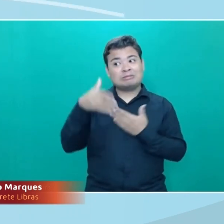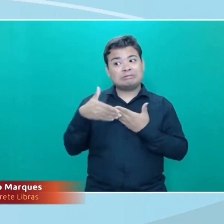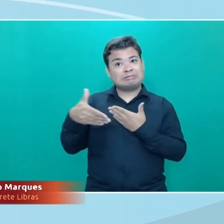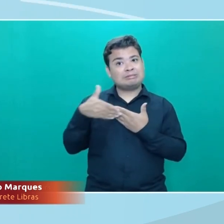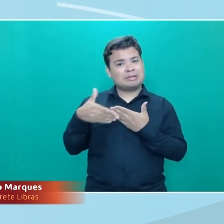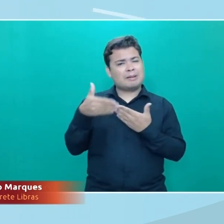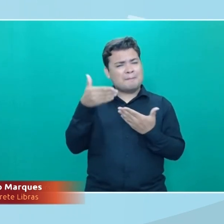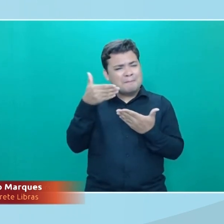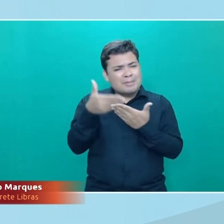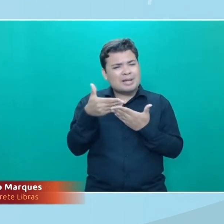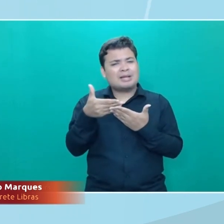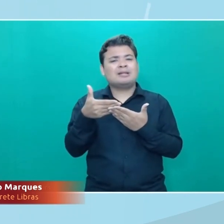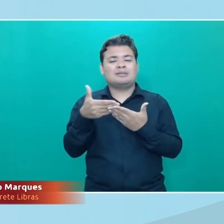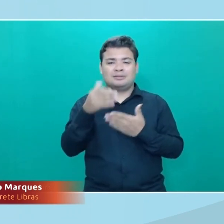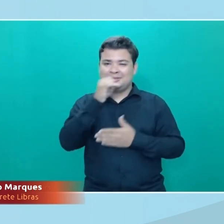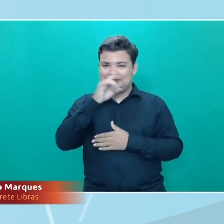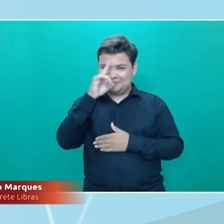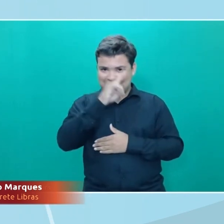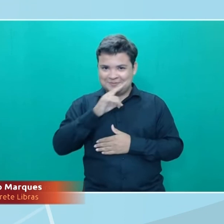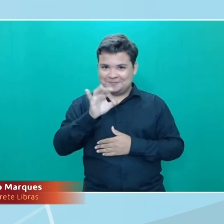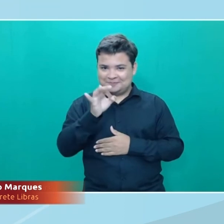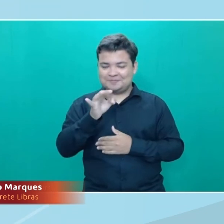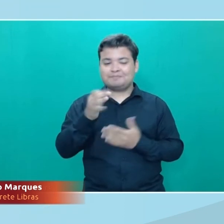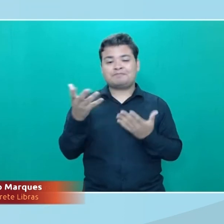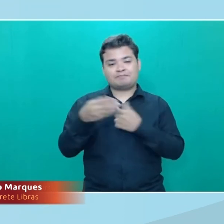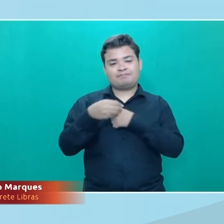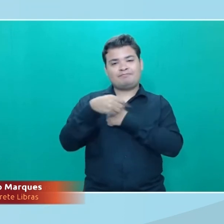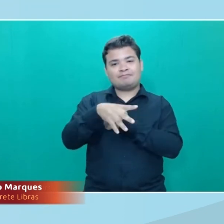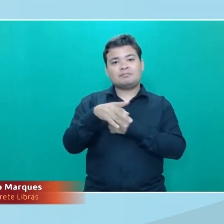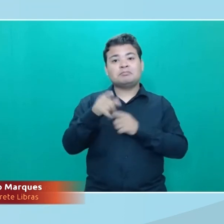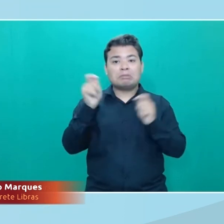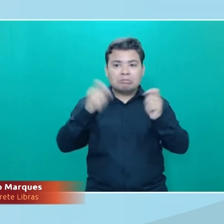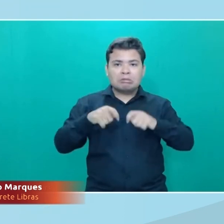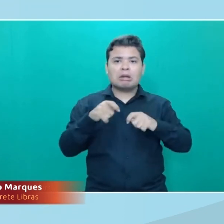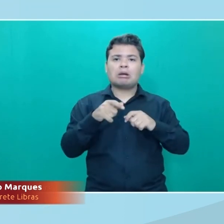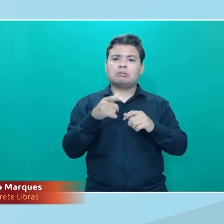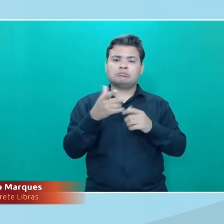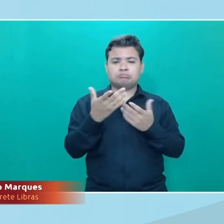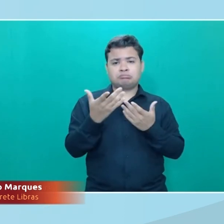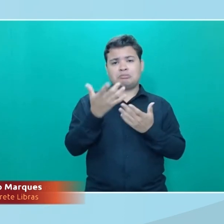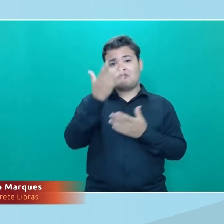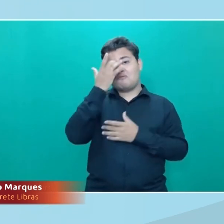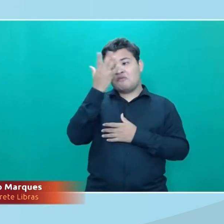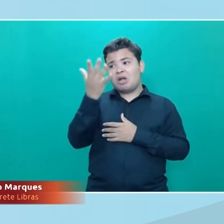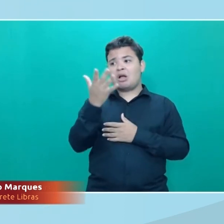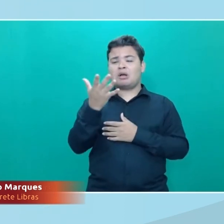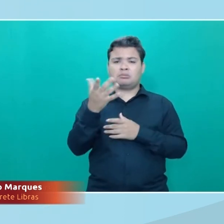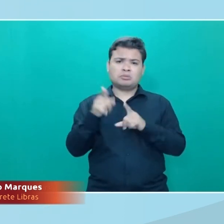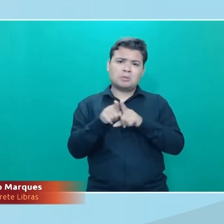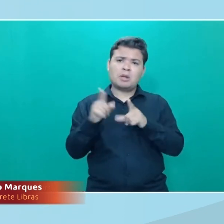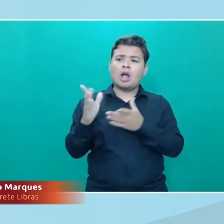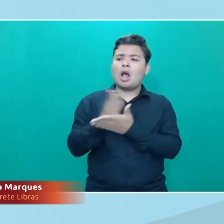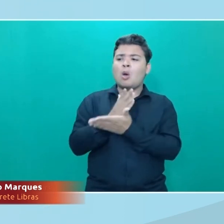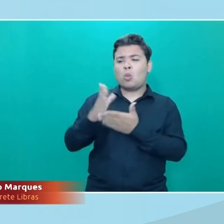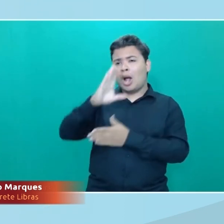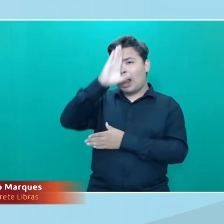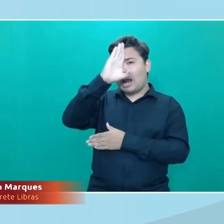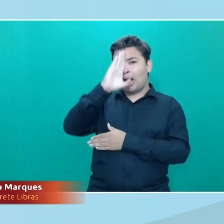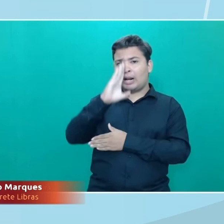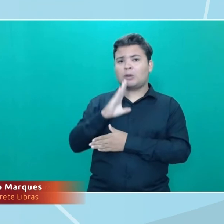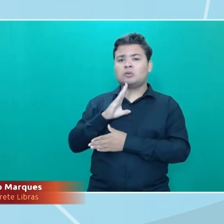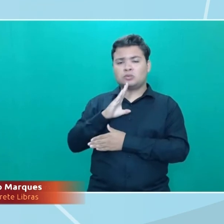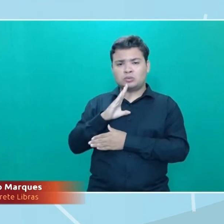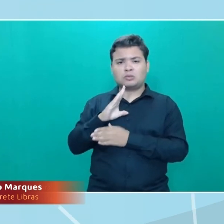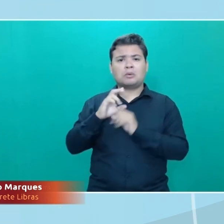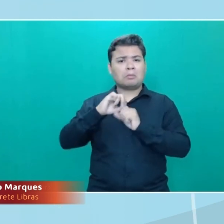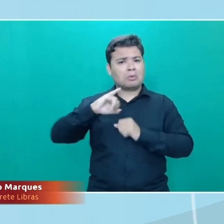vou te contar o que você pode fazer de forma muito acessível e várias opções gratuitas também para você que quer